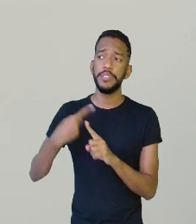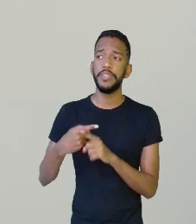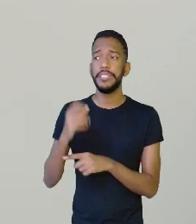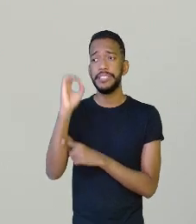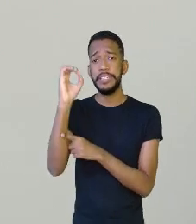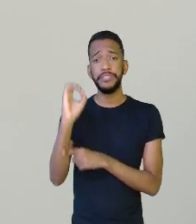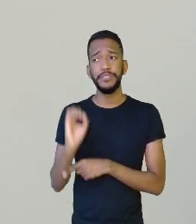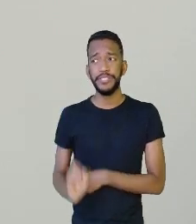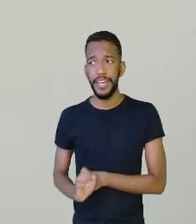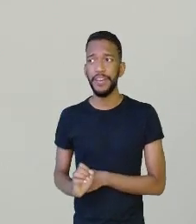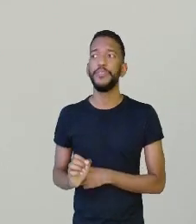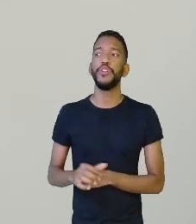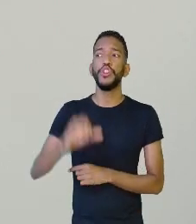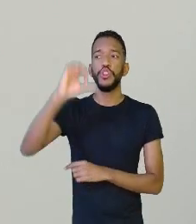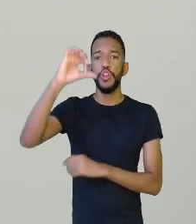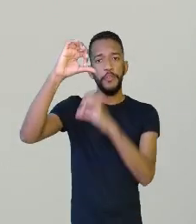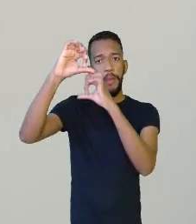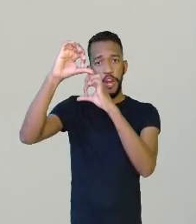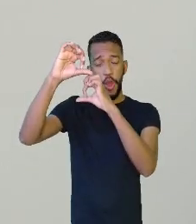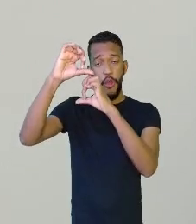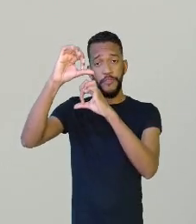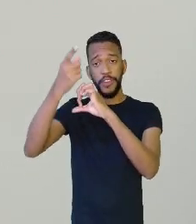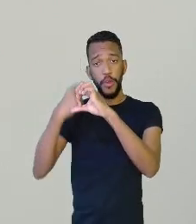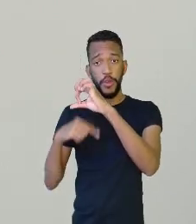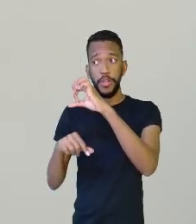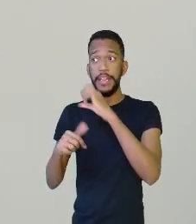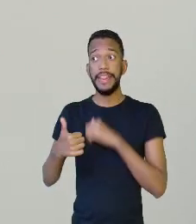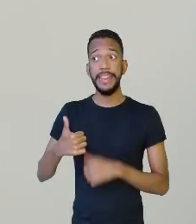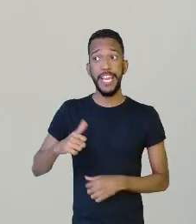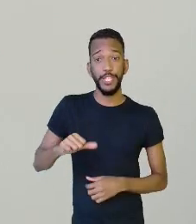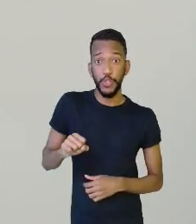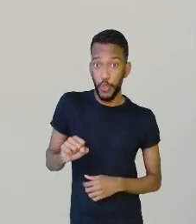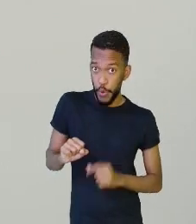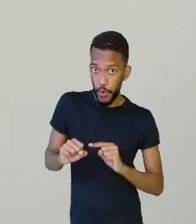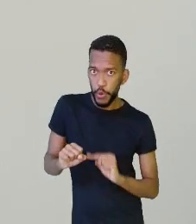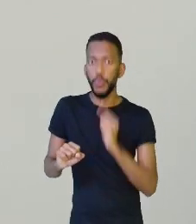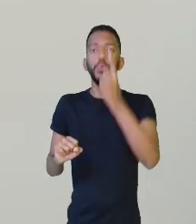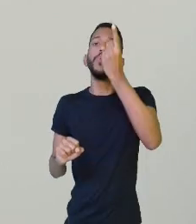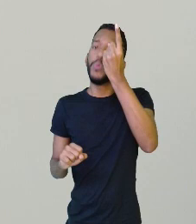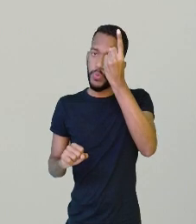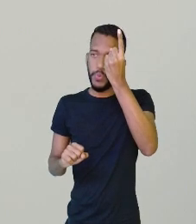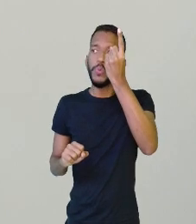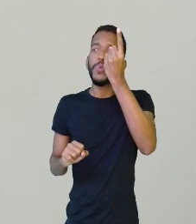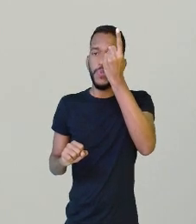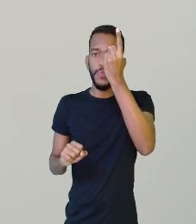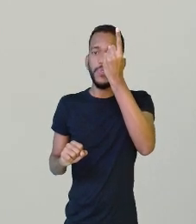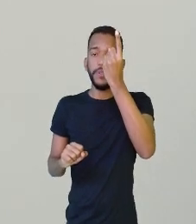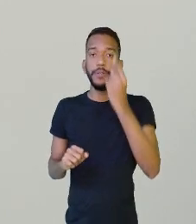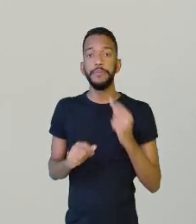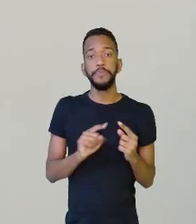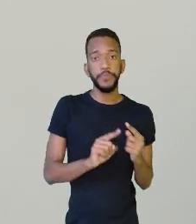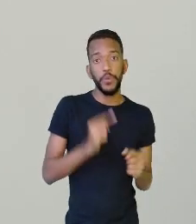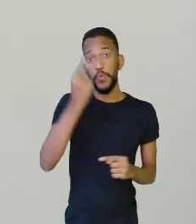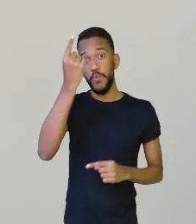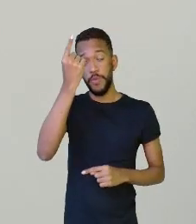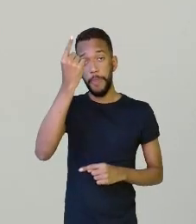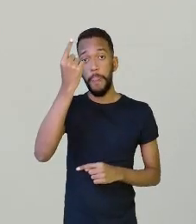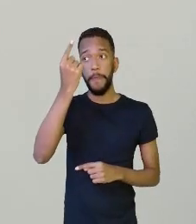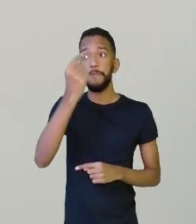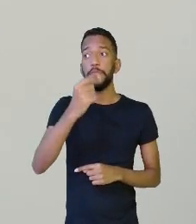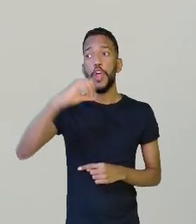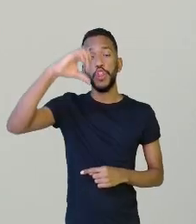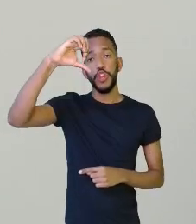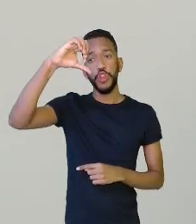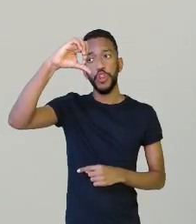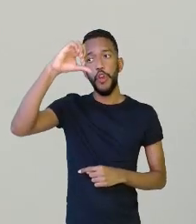mais 0, 0. 9 mais 9, 18. Subiu o meu 1 ali. 9 mais